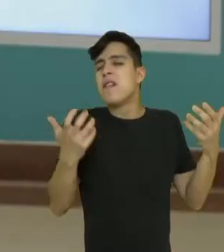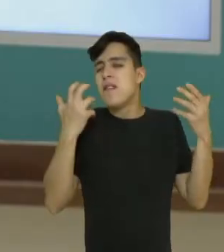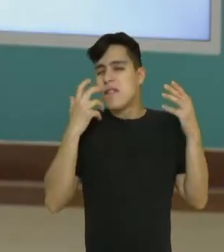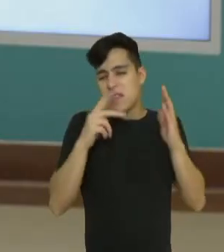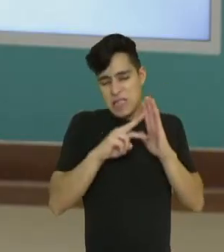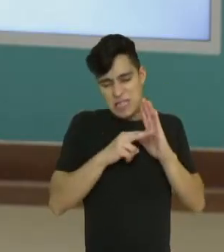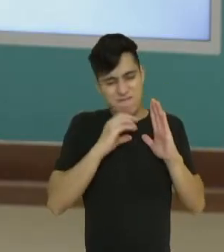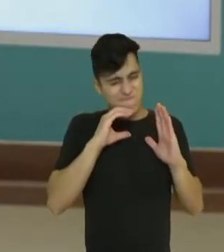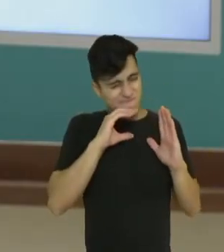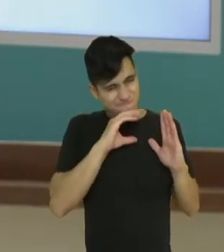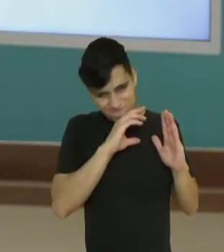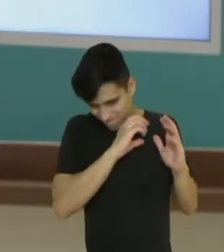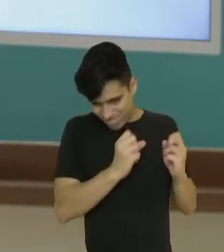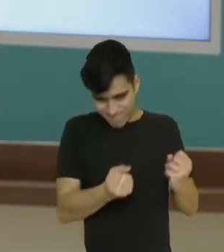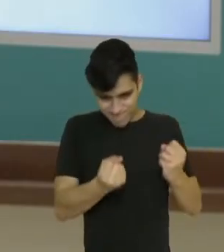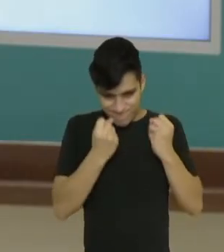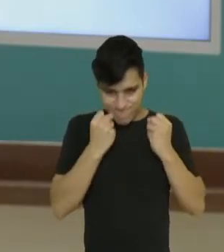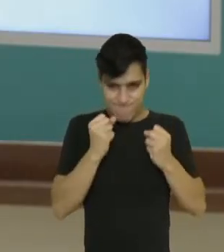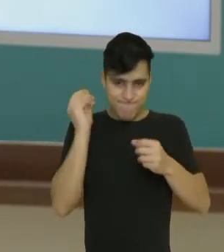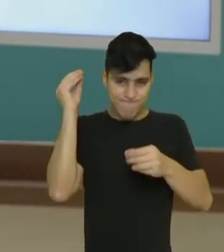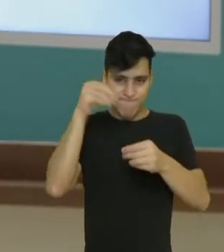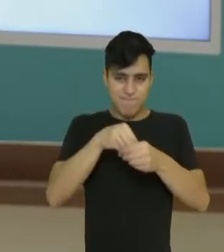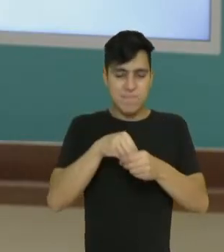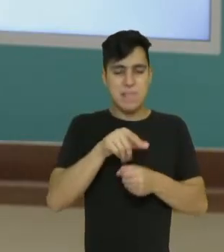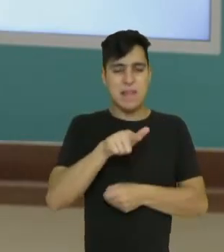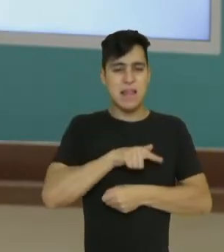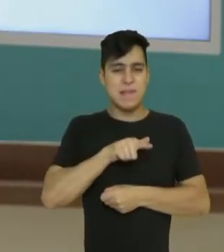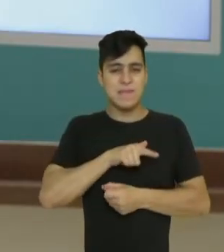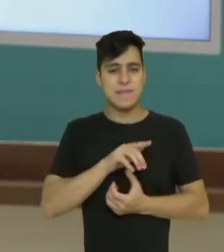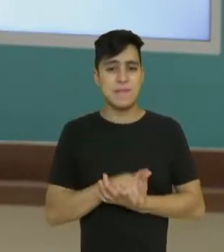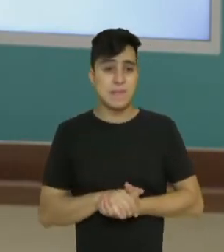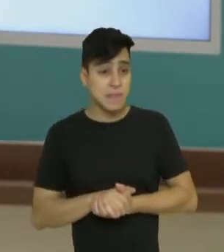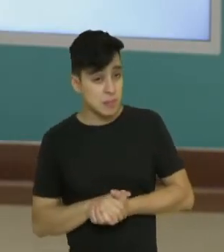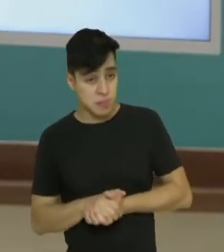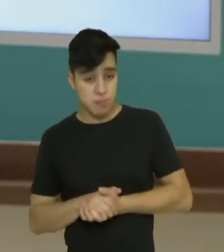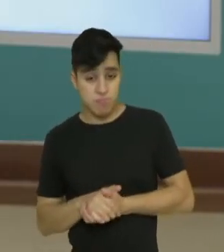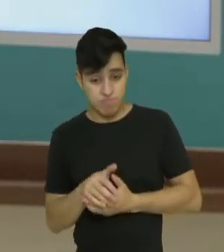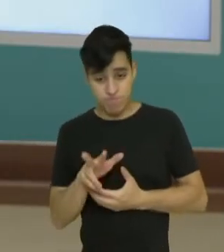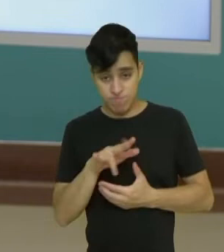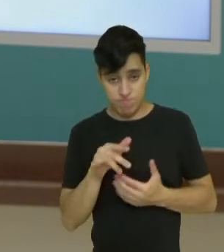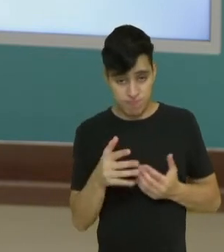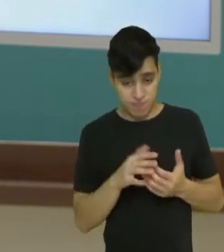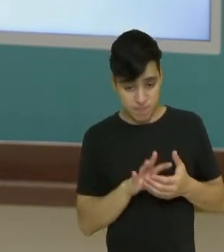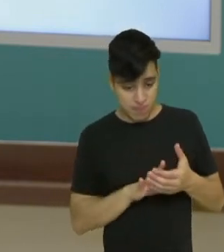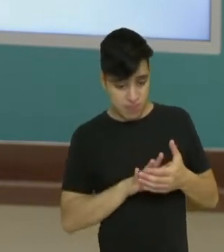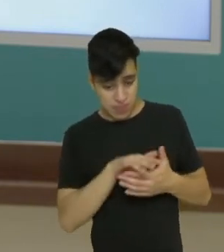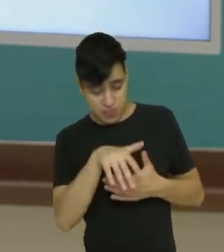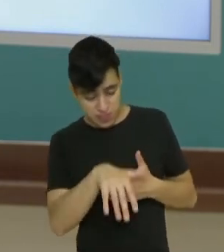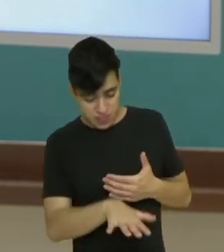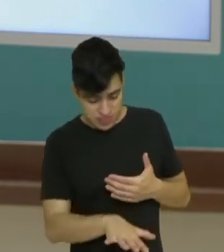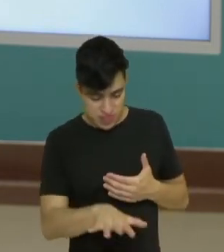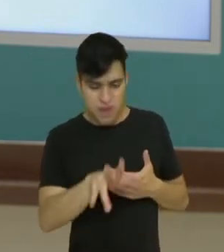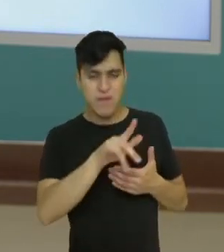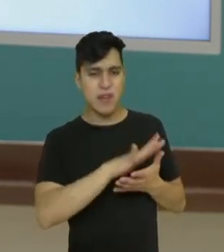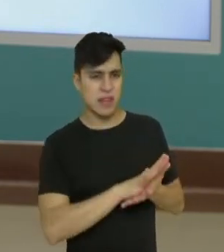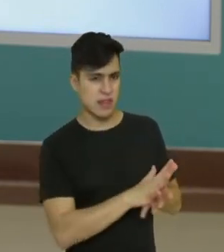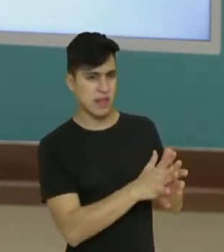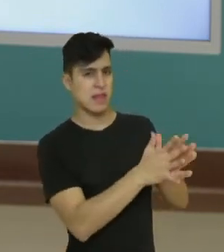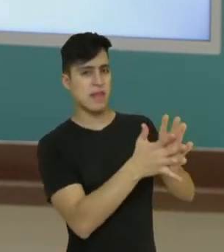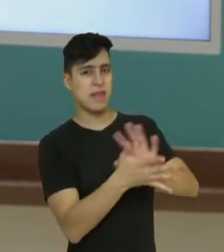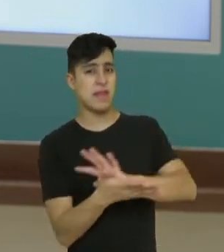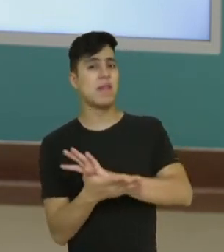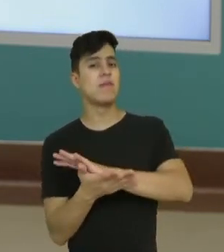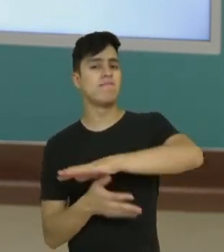vermelhidão, o grande calor desse material. E ele, quando vai escorrendo do vulcão, ele vai destruindo. Então,